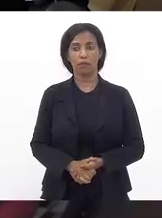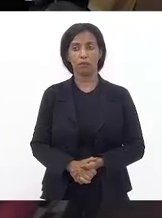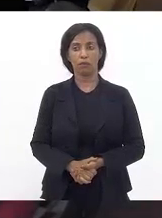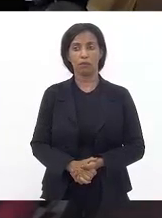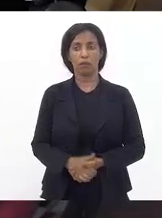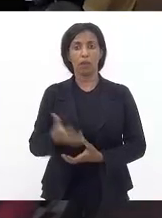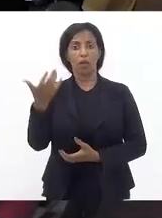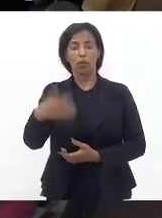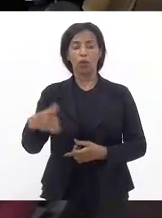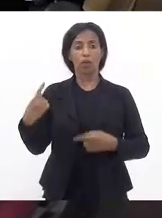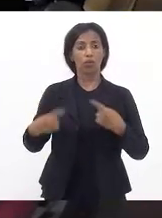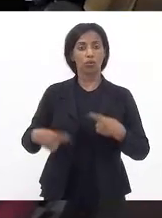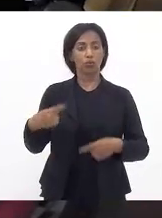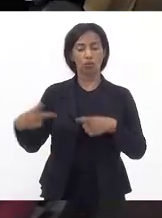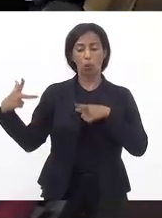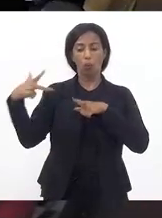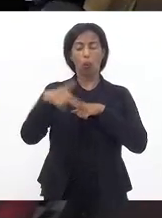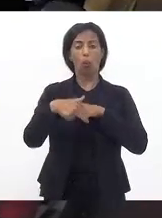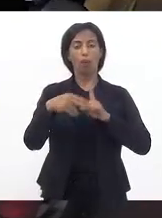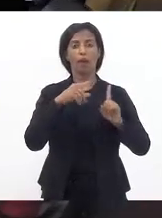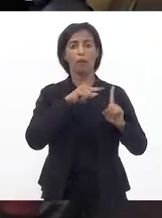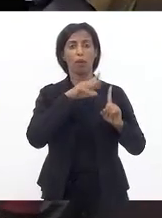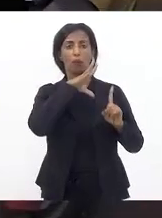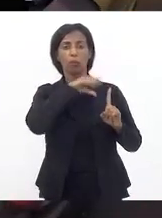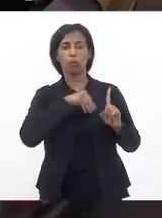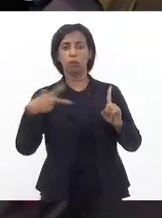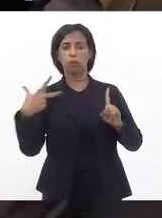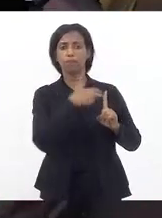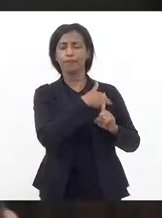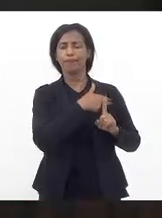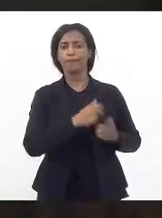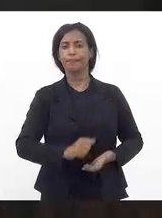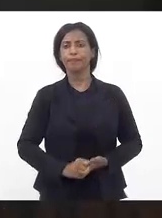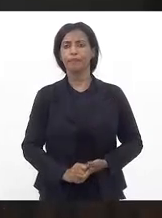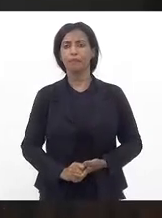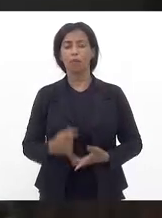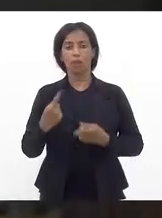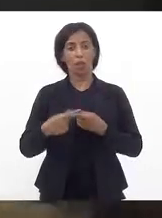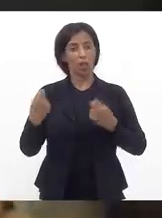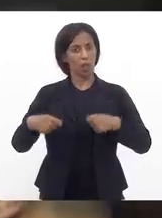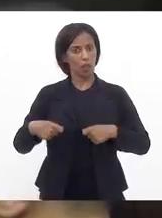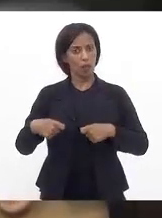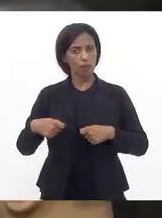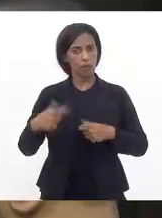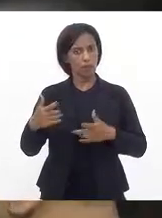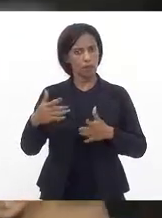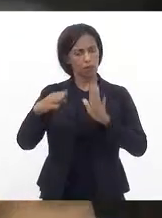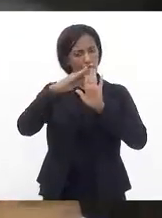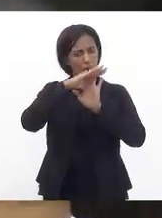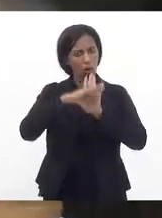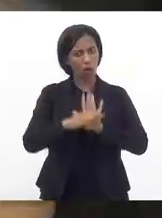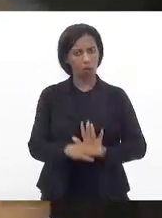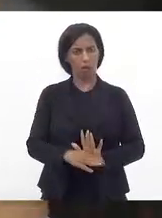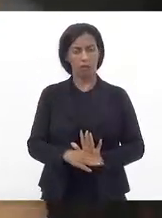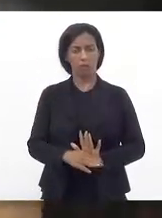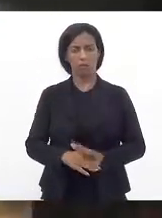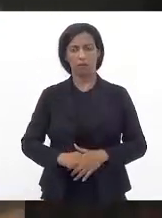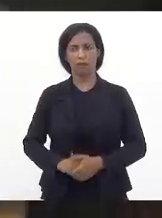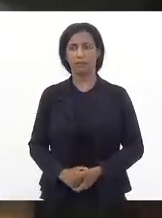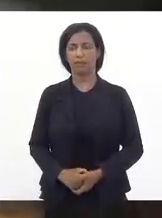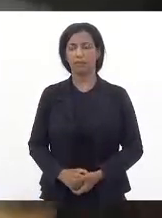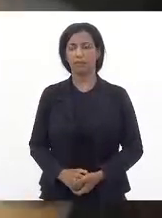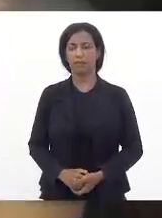eu quero tanto te amar os microfones que eu preciso eu preciso manter a ordem aqui preciso manter a